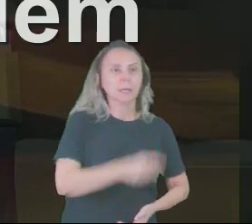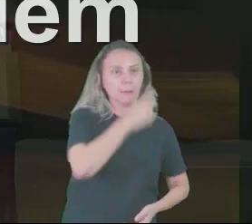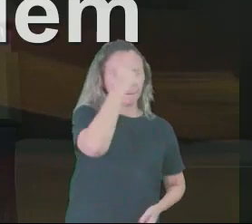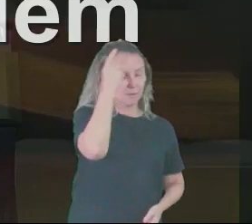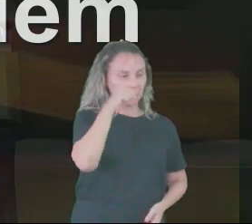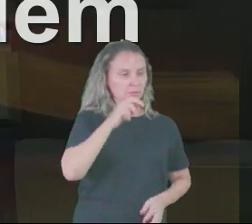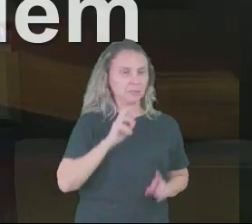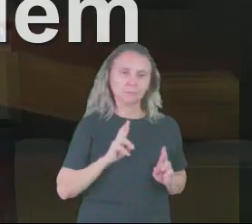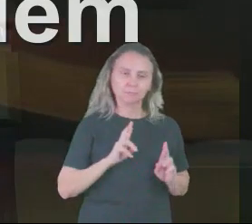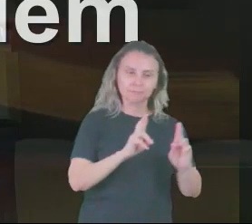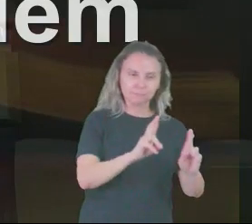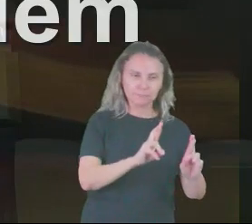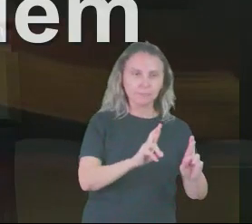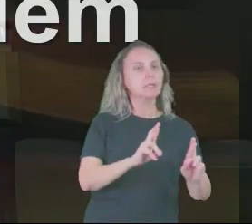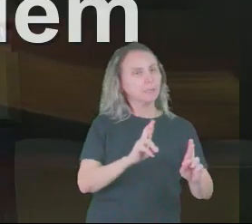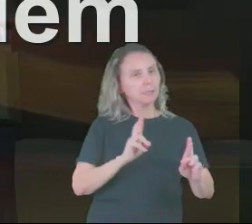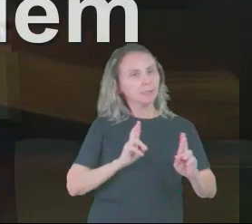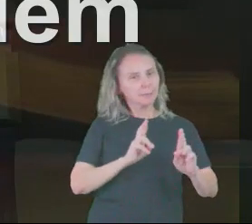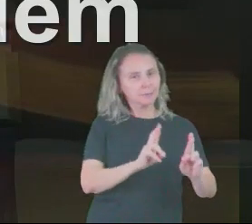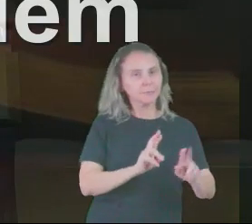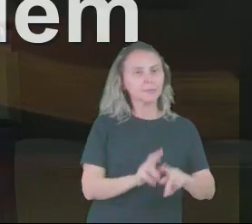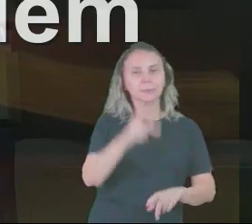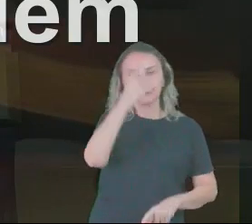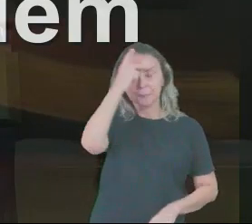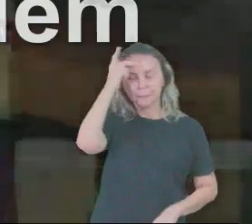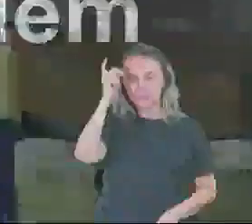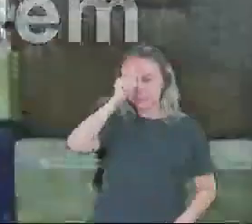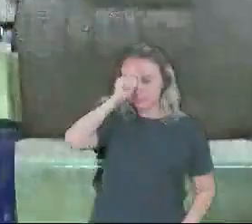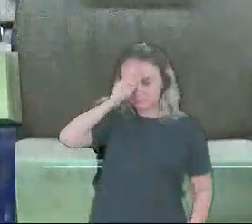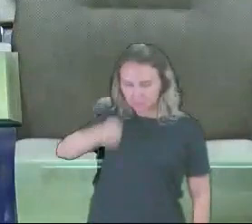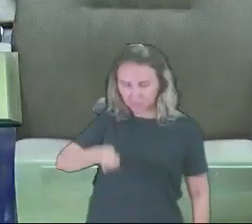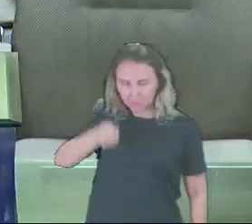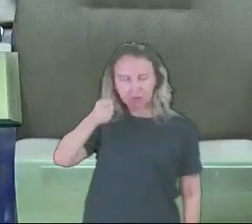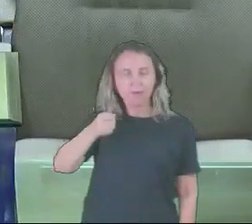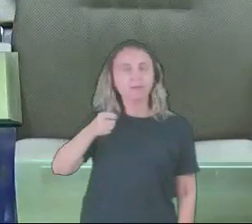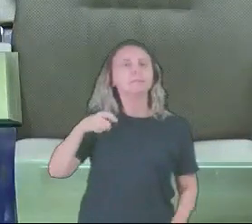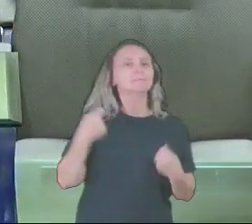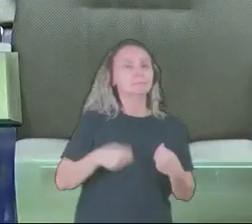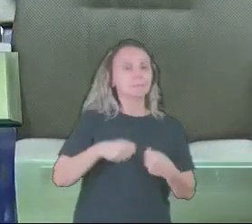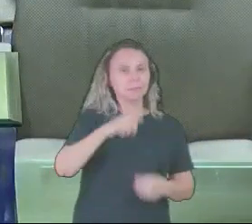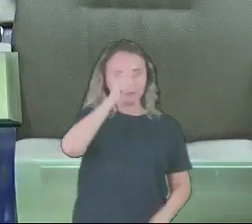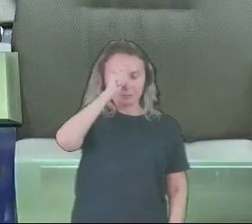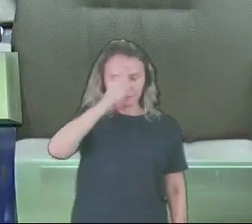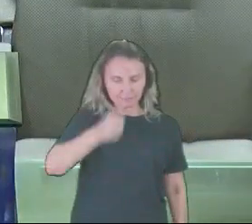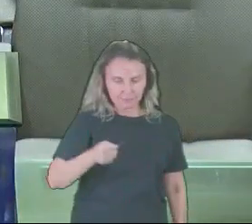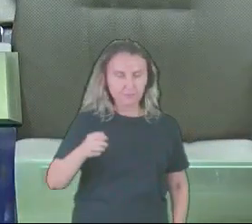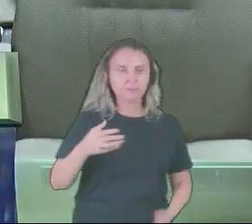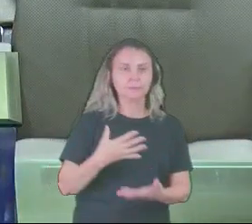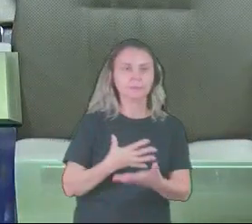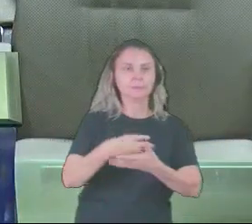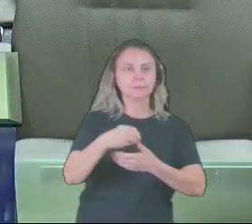honra honra diga Amém por isso glória Jesus